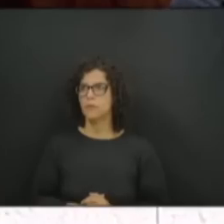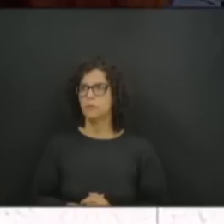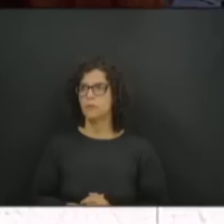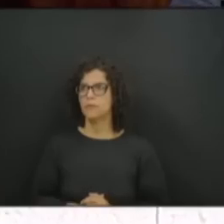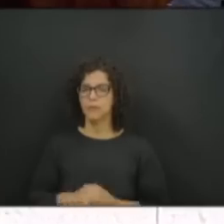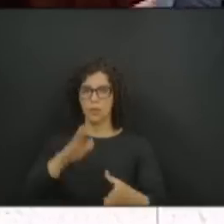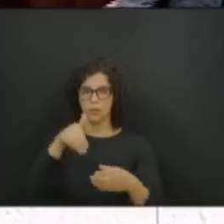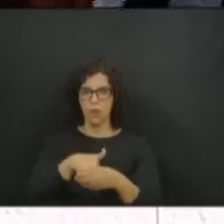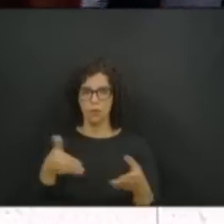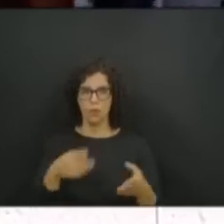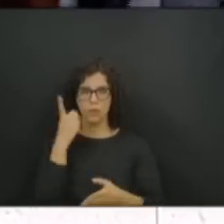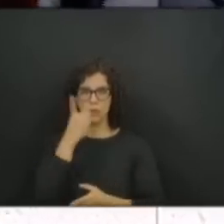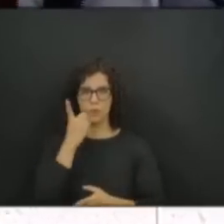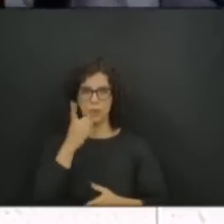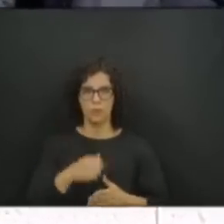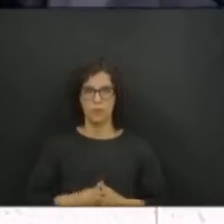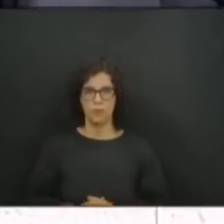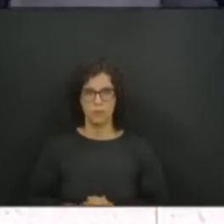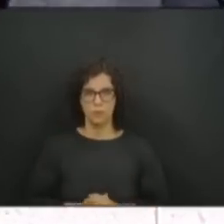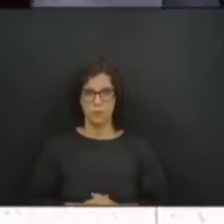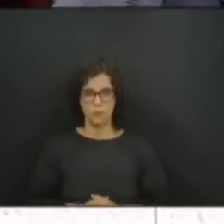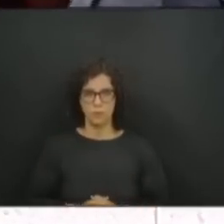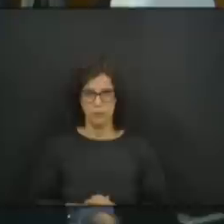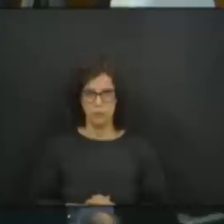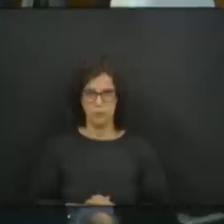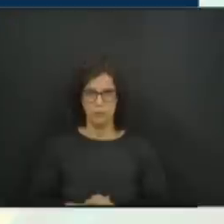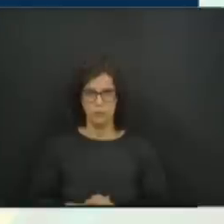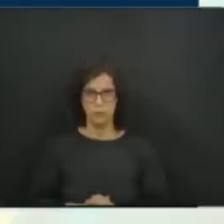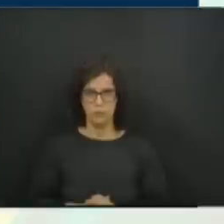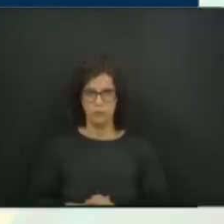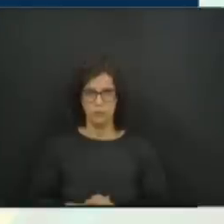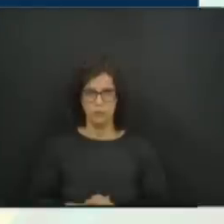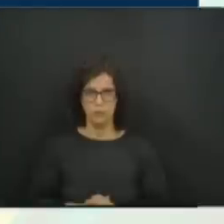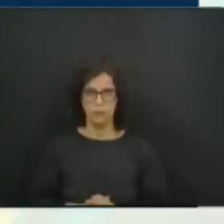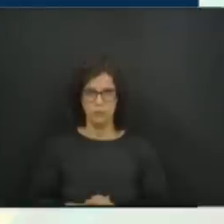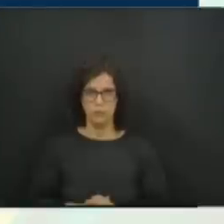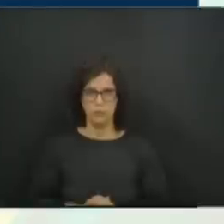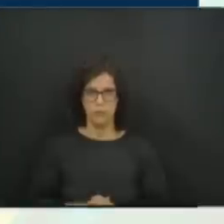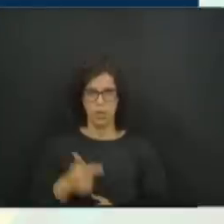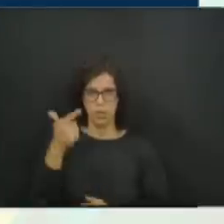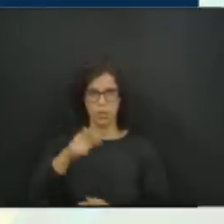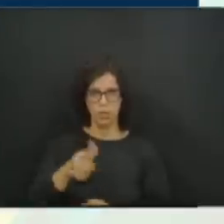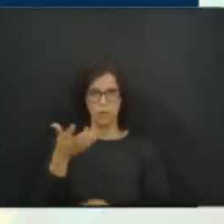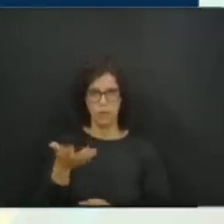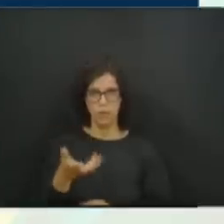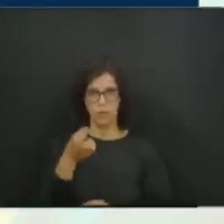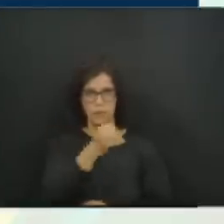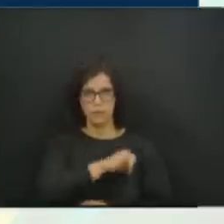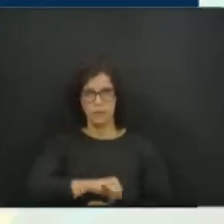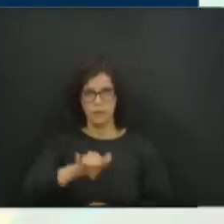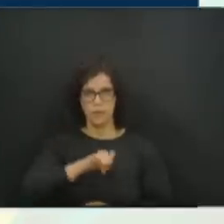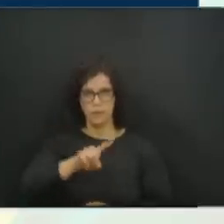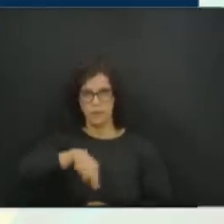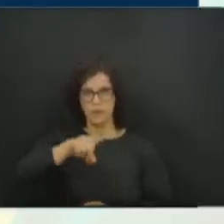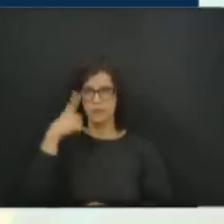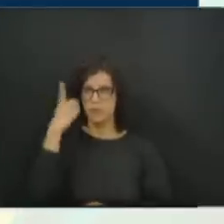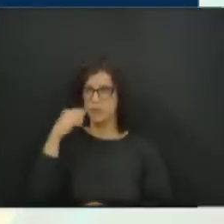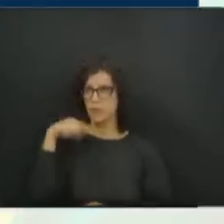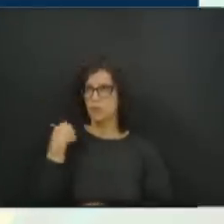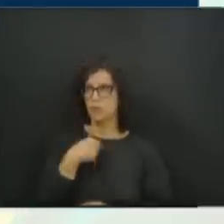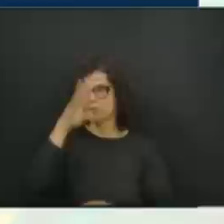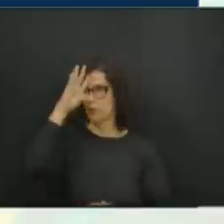eu vou atrás do senhor José Carlos A E mais uma vez quero aqui dizer os deputados